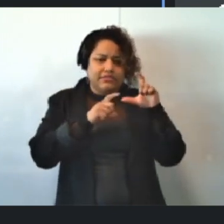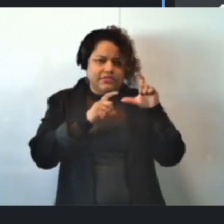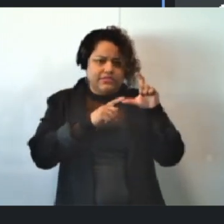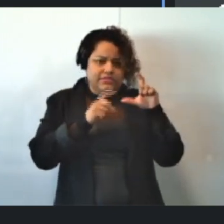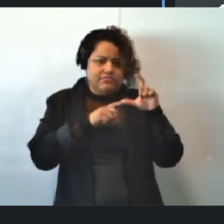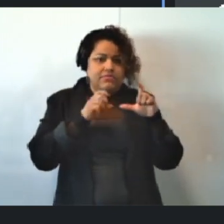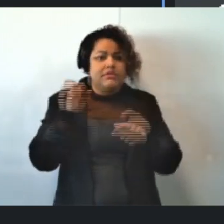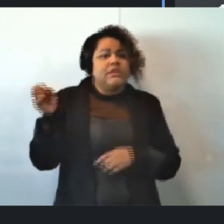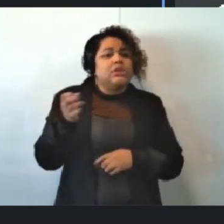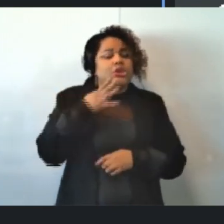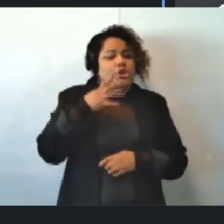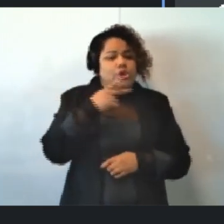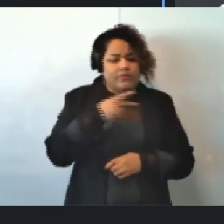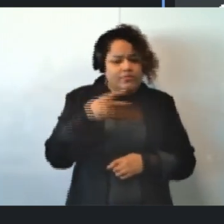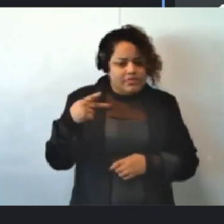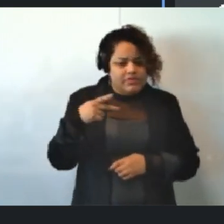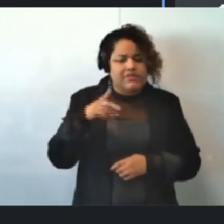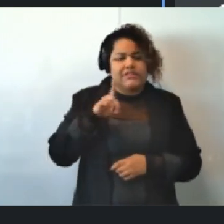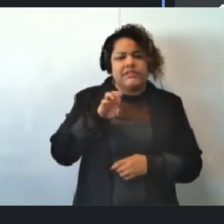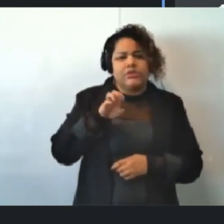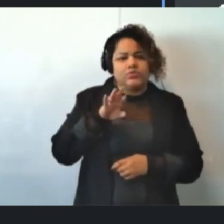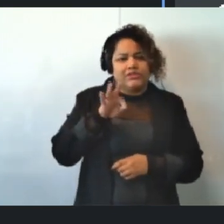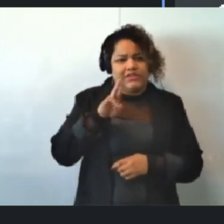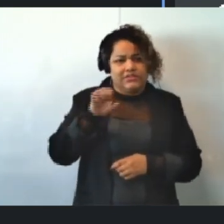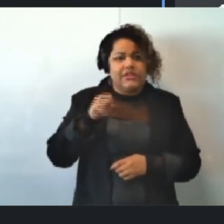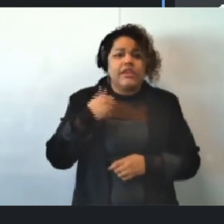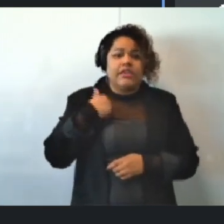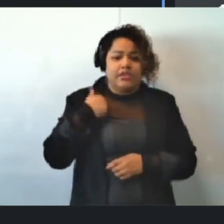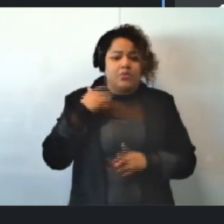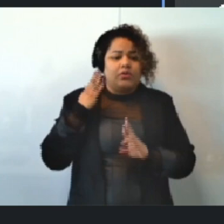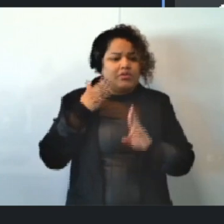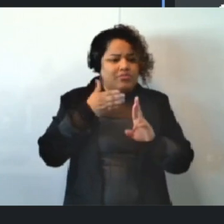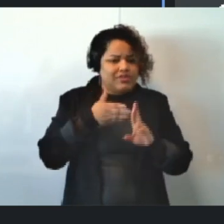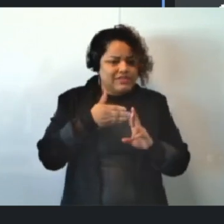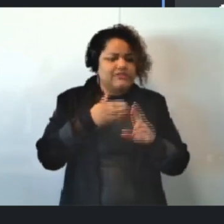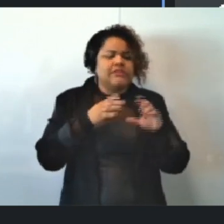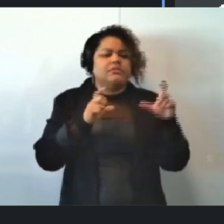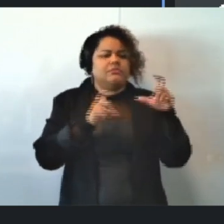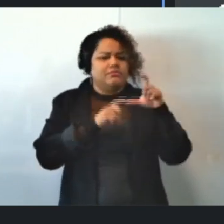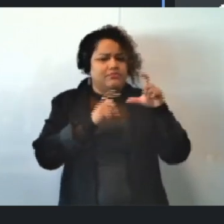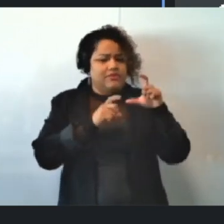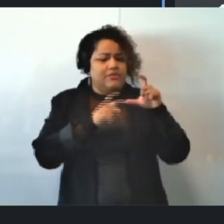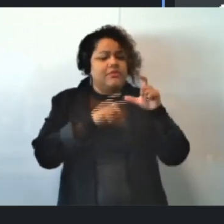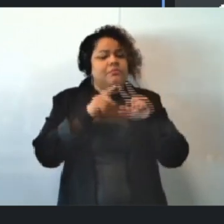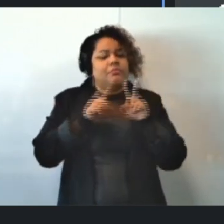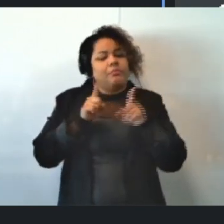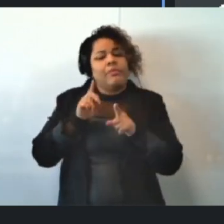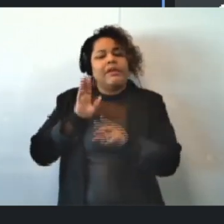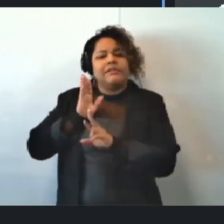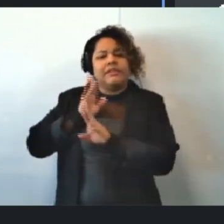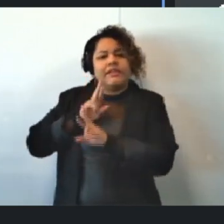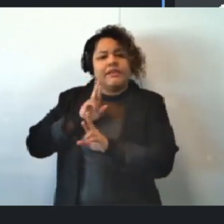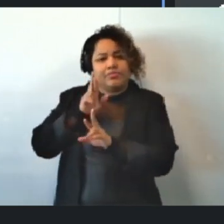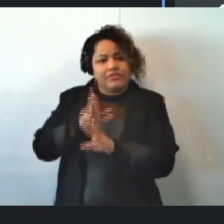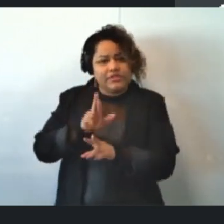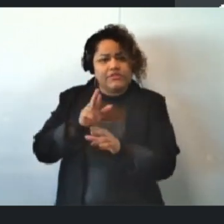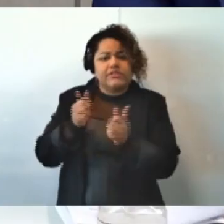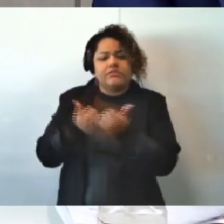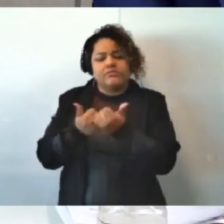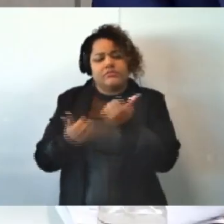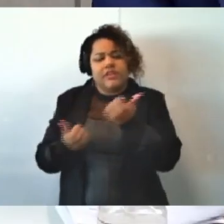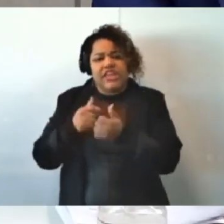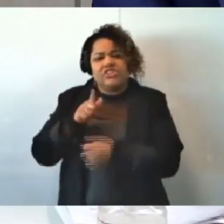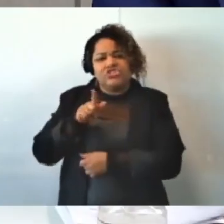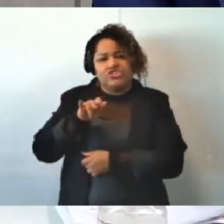a Deusuit Matos. Eu estou representando a BH Trans, mas em nome da GEAS, que é a Gerência Regional Centro-Sul.